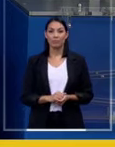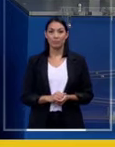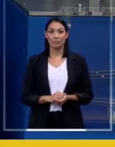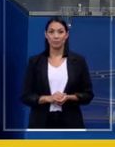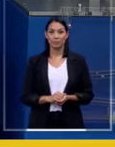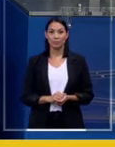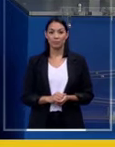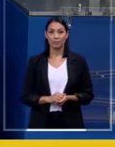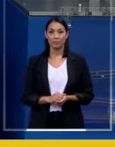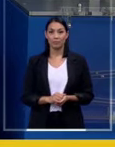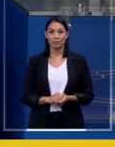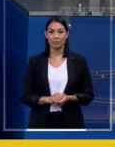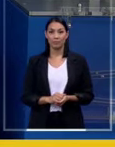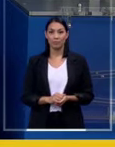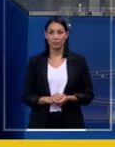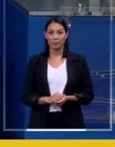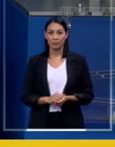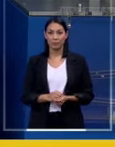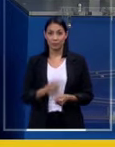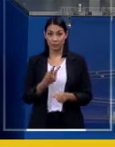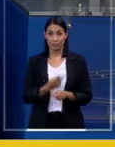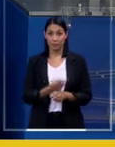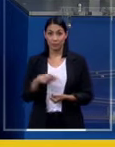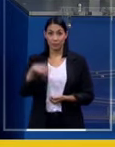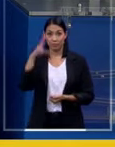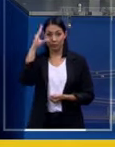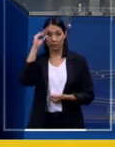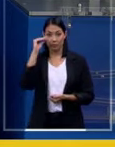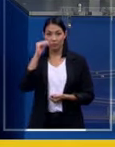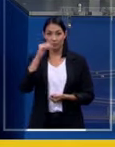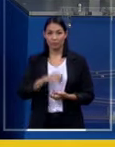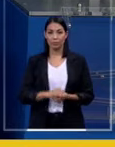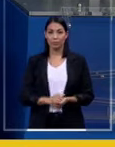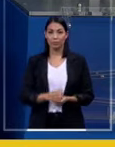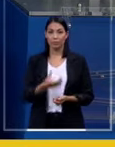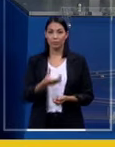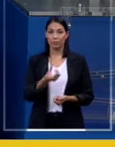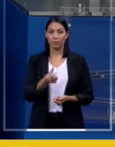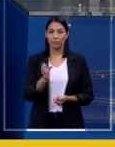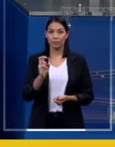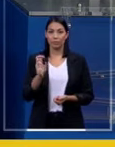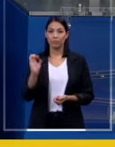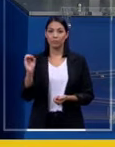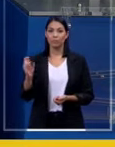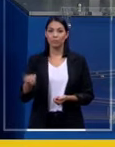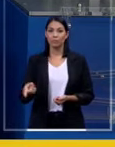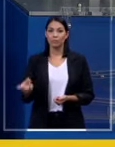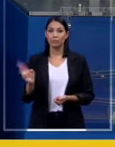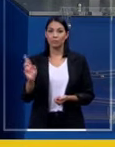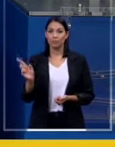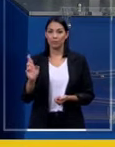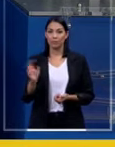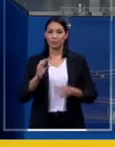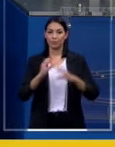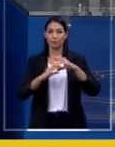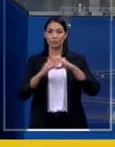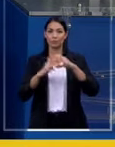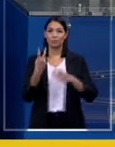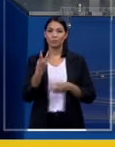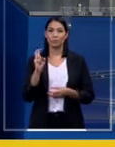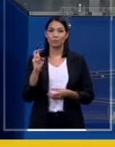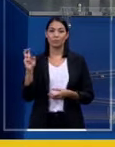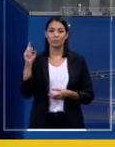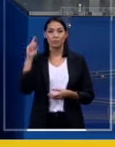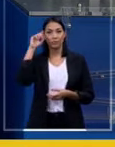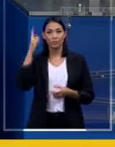a quinta dezena sorteada. O prêmio desta noite, prêmio estimado de R$ 650 mil no concurso 255 do